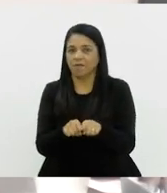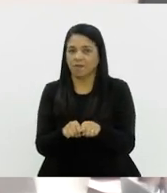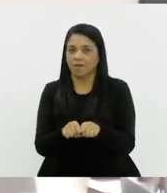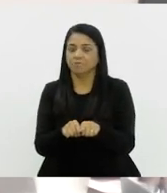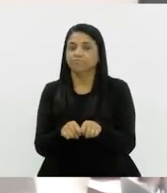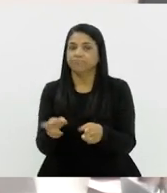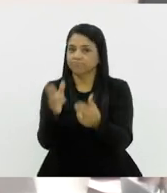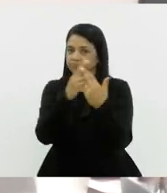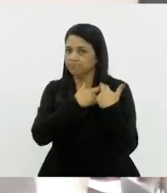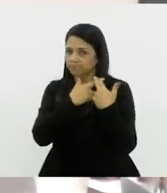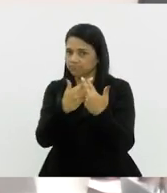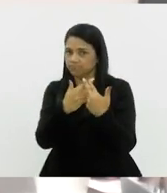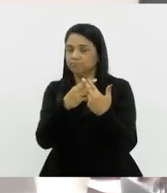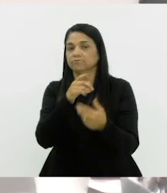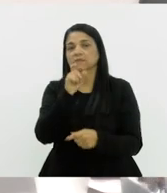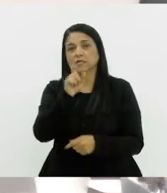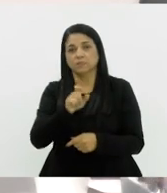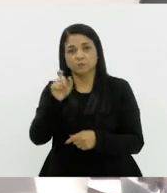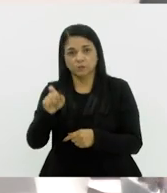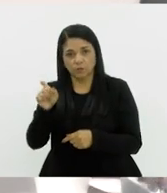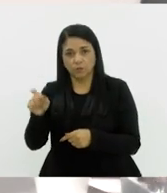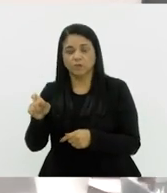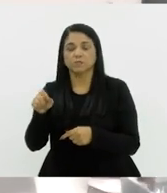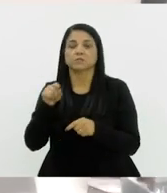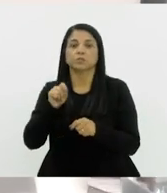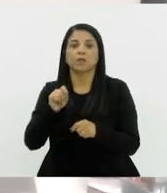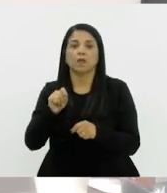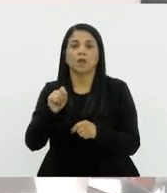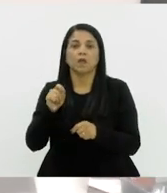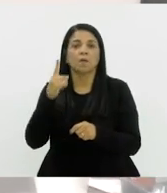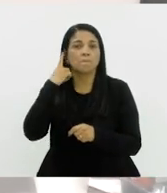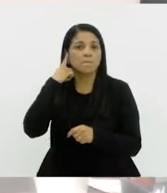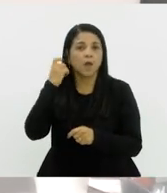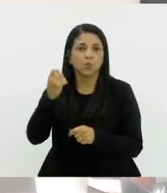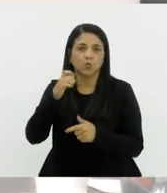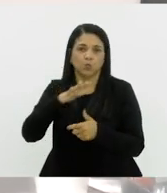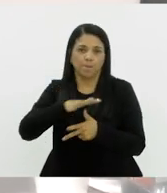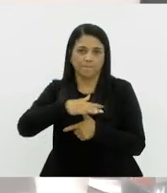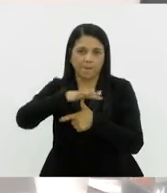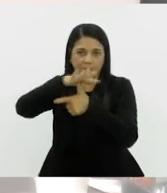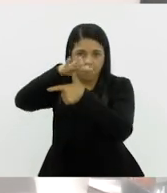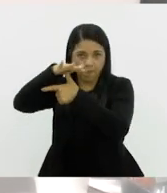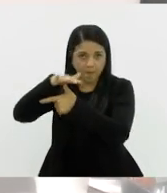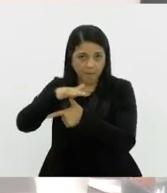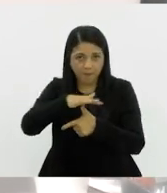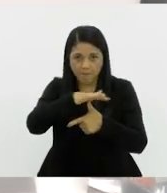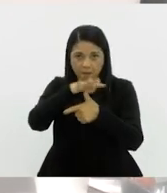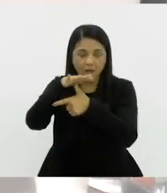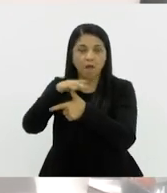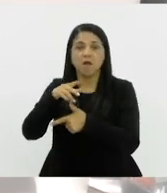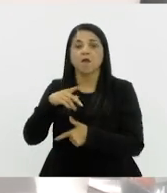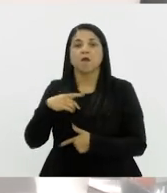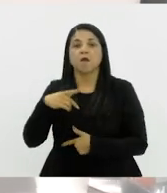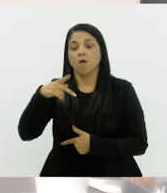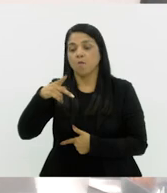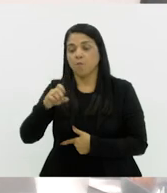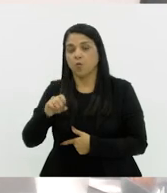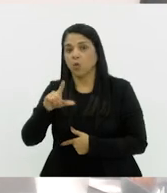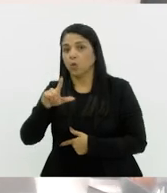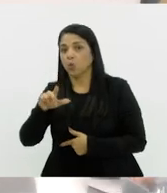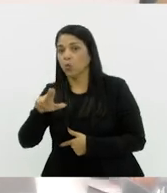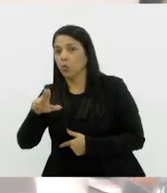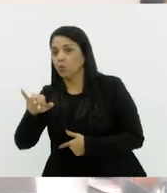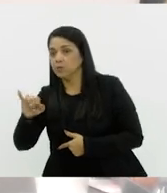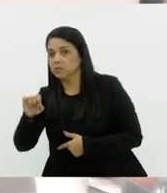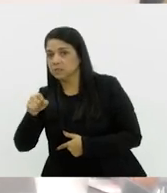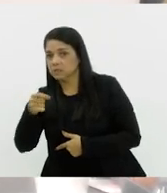inclusive, responsabilizar as pessoas que causam a poluição. Né? A poluição sonora é uma forma de poluição como qualquer outra. Poluição dos rios, a poluição do